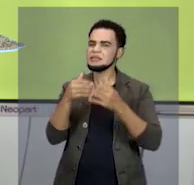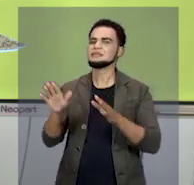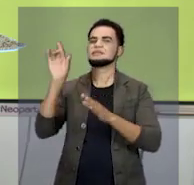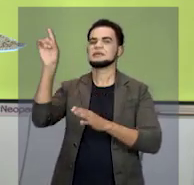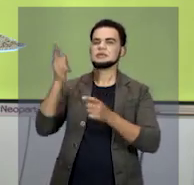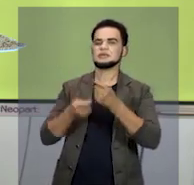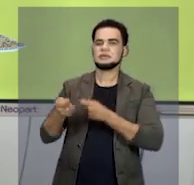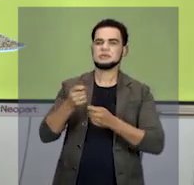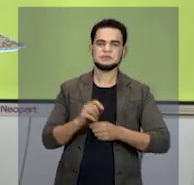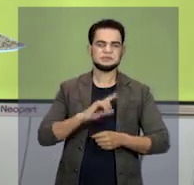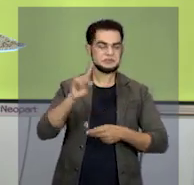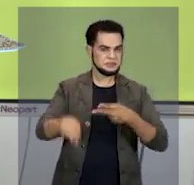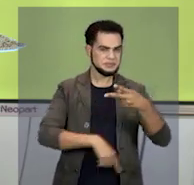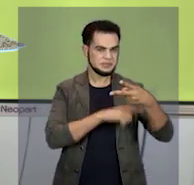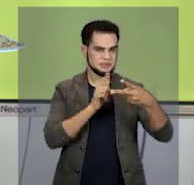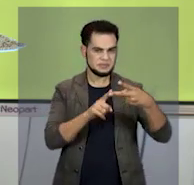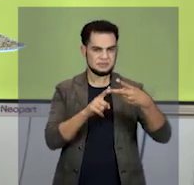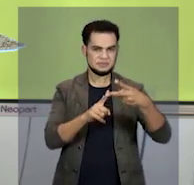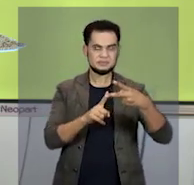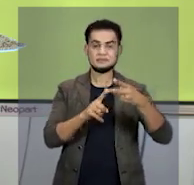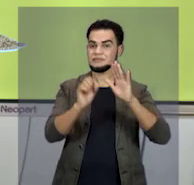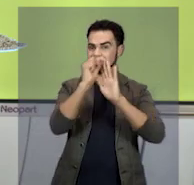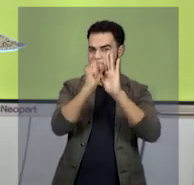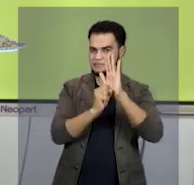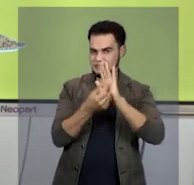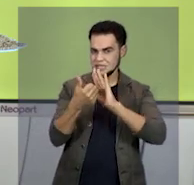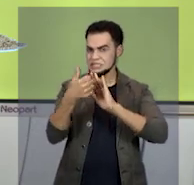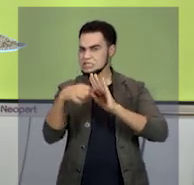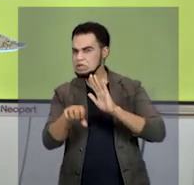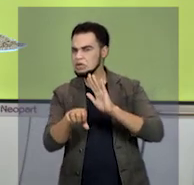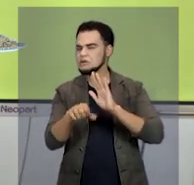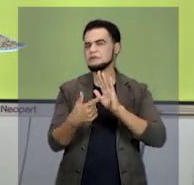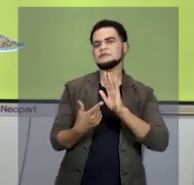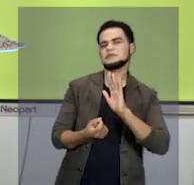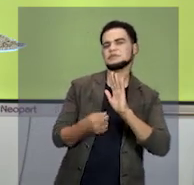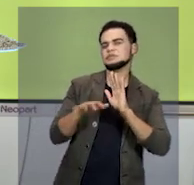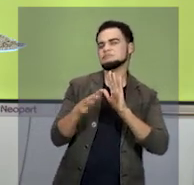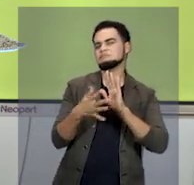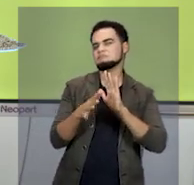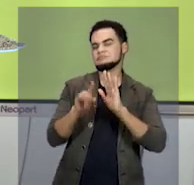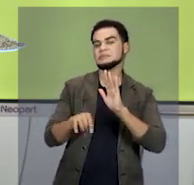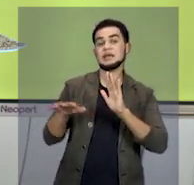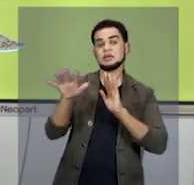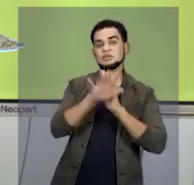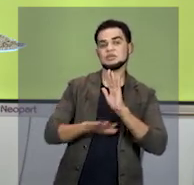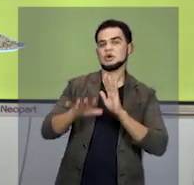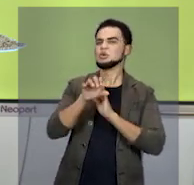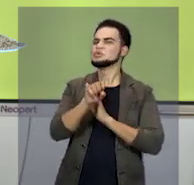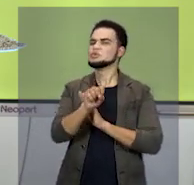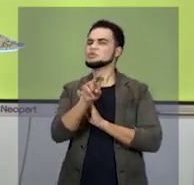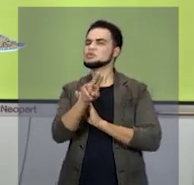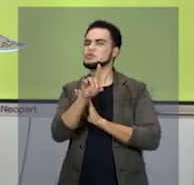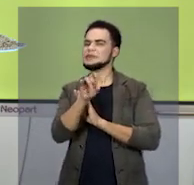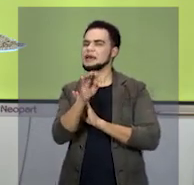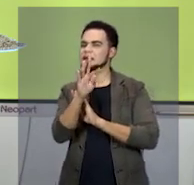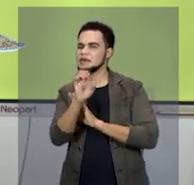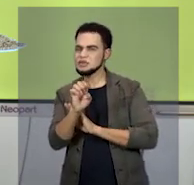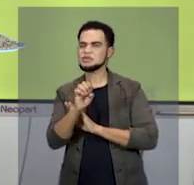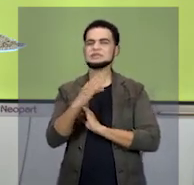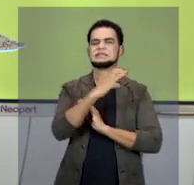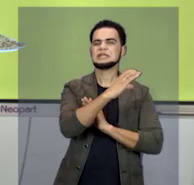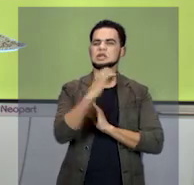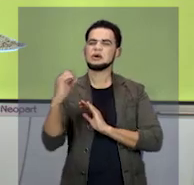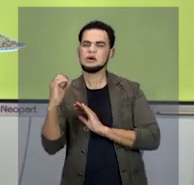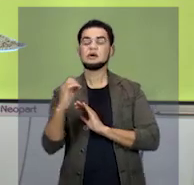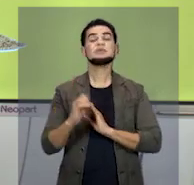Perfeito? Depois a gente já tem no século XIX e XX, principalmente região Sudeste e Centro-Oeste, você tem aí o